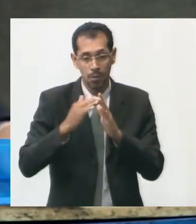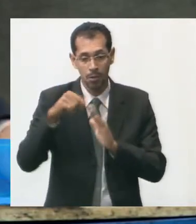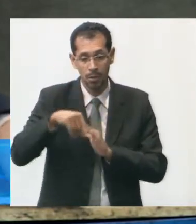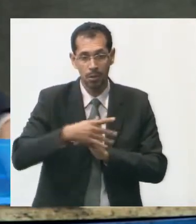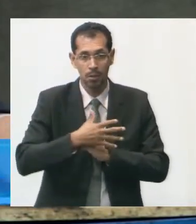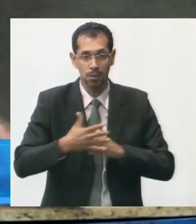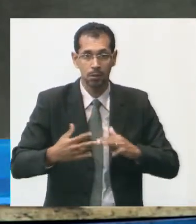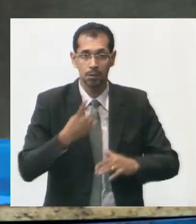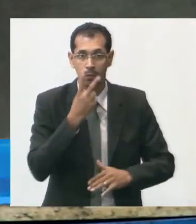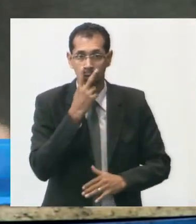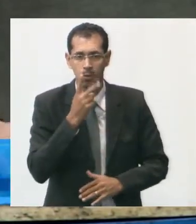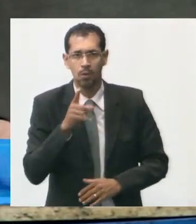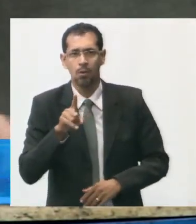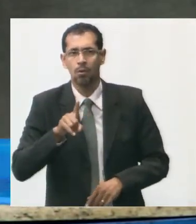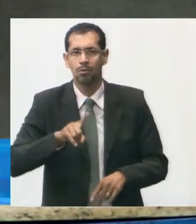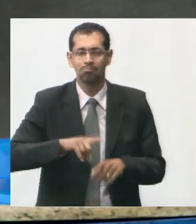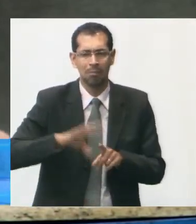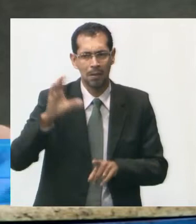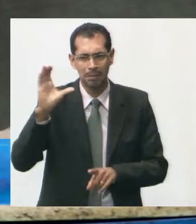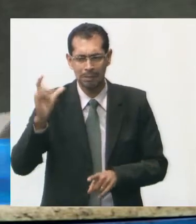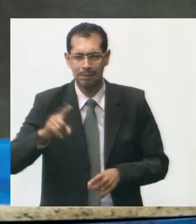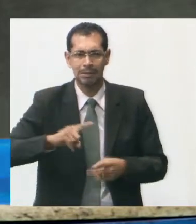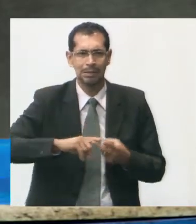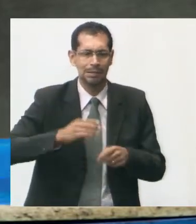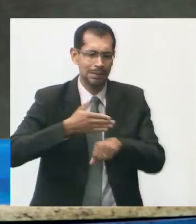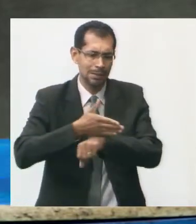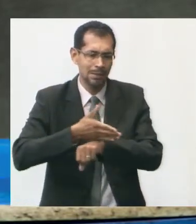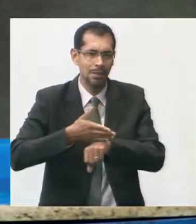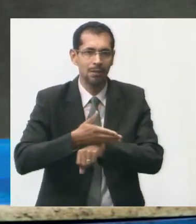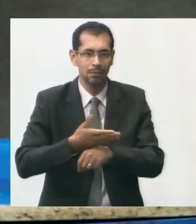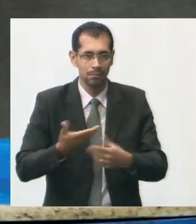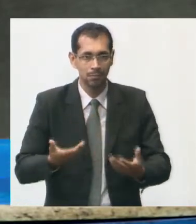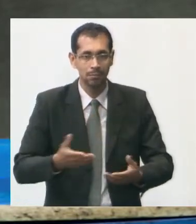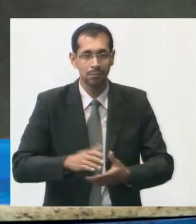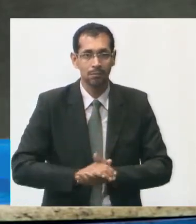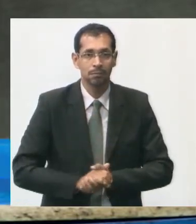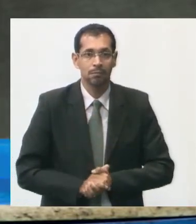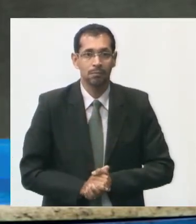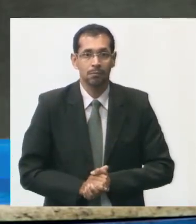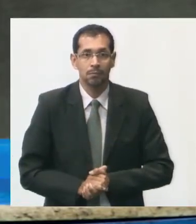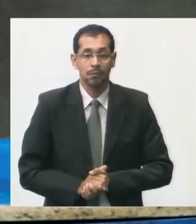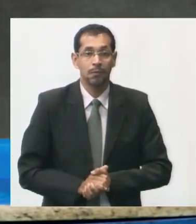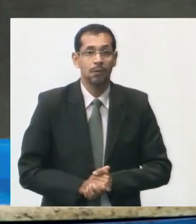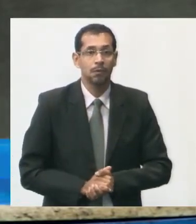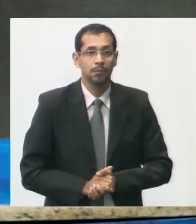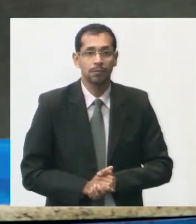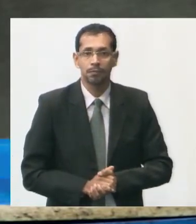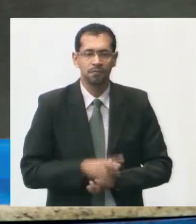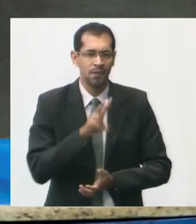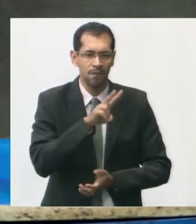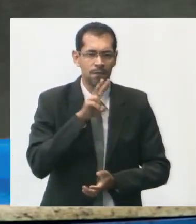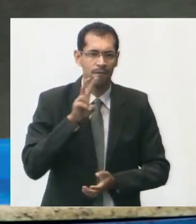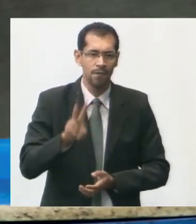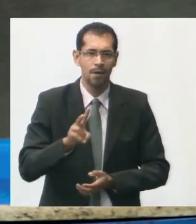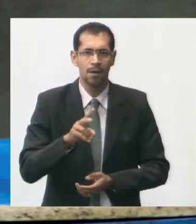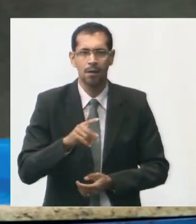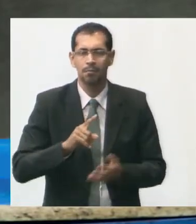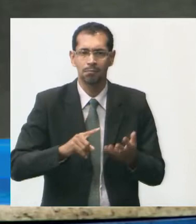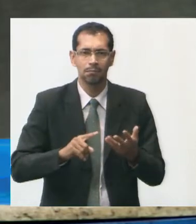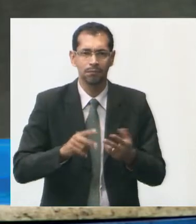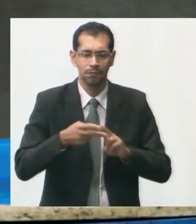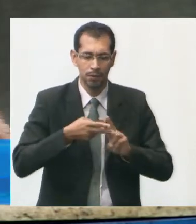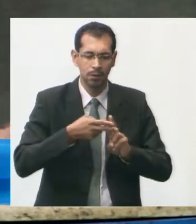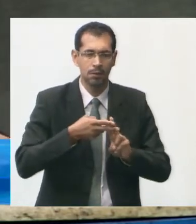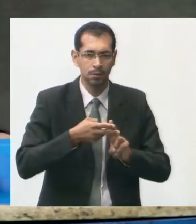de Cariacica, de Serra, o DENIT de Serra, de Vila Velha, de Cariacica, Viana,